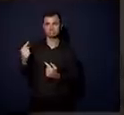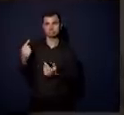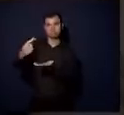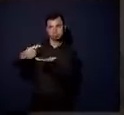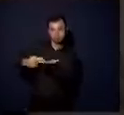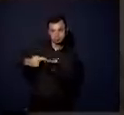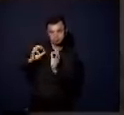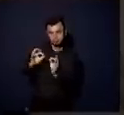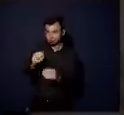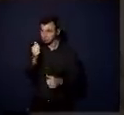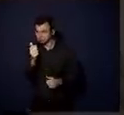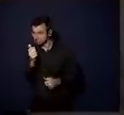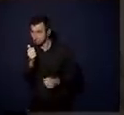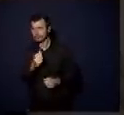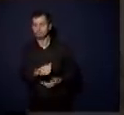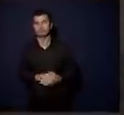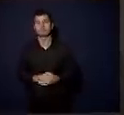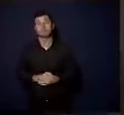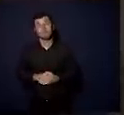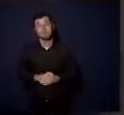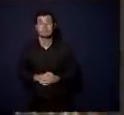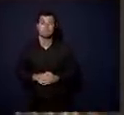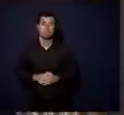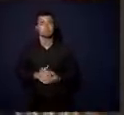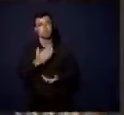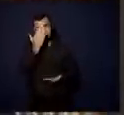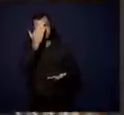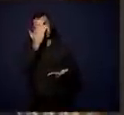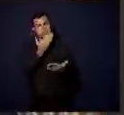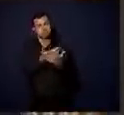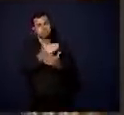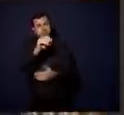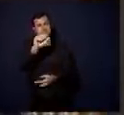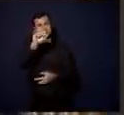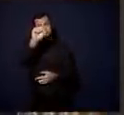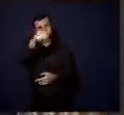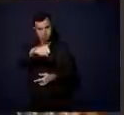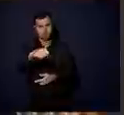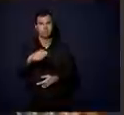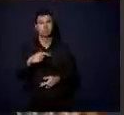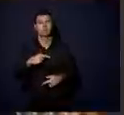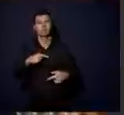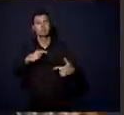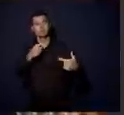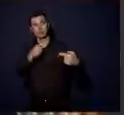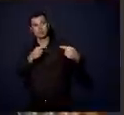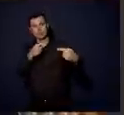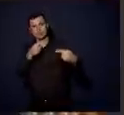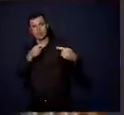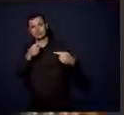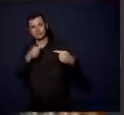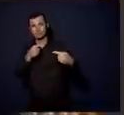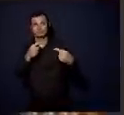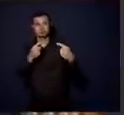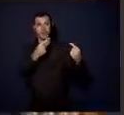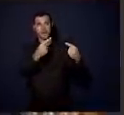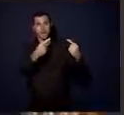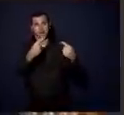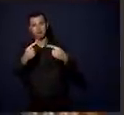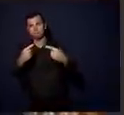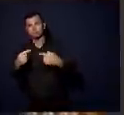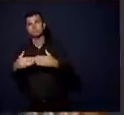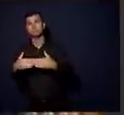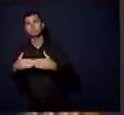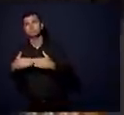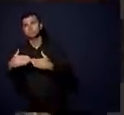Eu acredito que sim às vezes existe o debate sobre essa questão mas conjuntural que é como equacionar